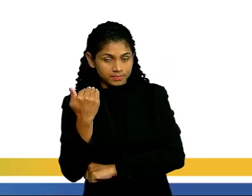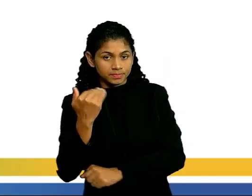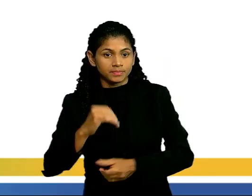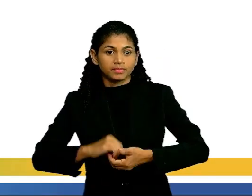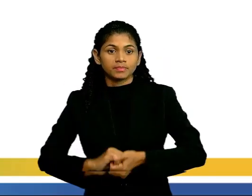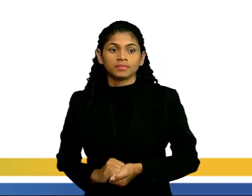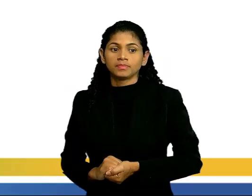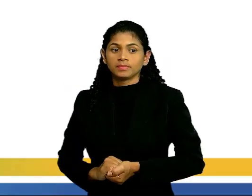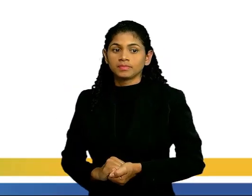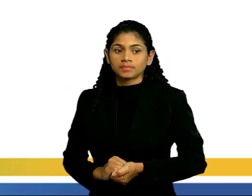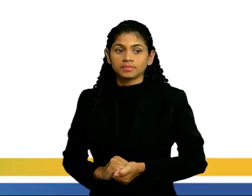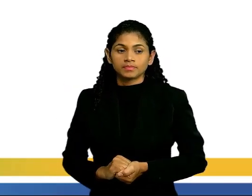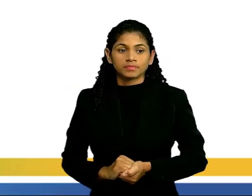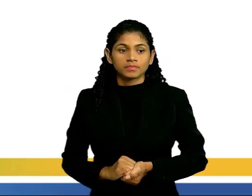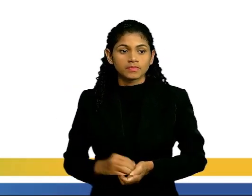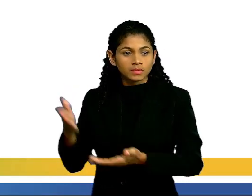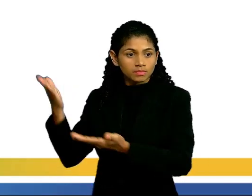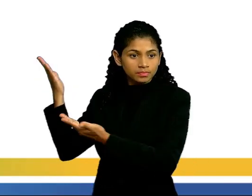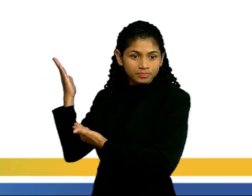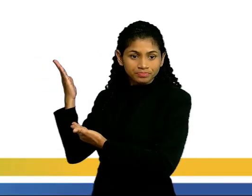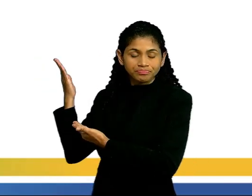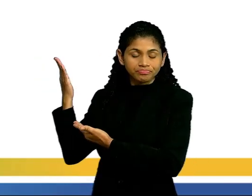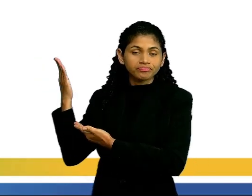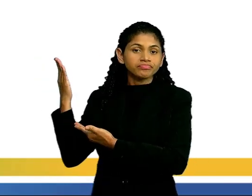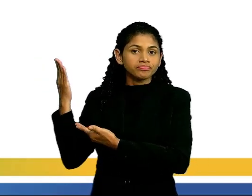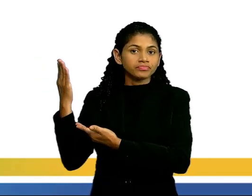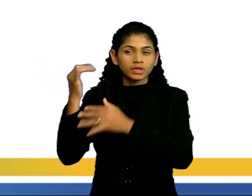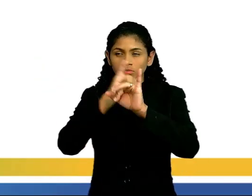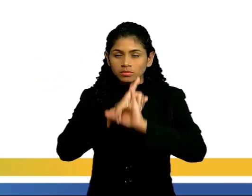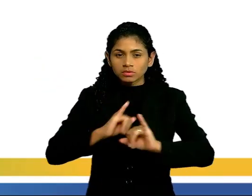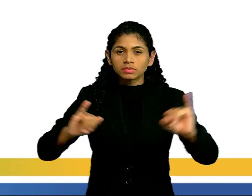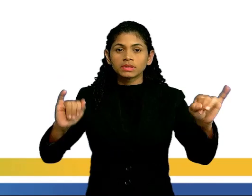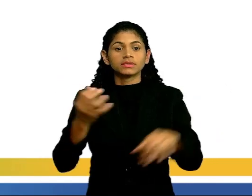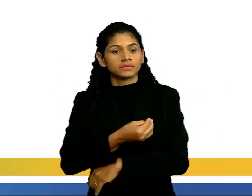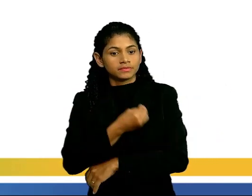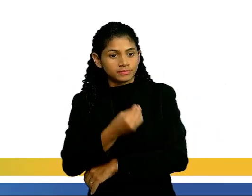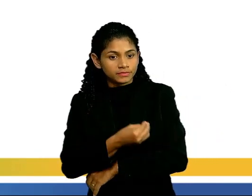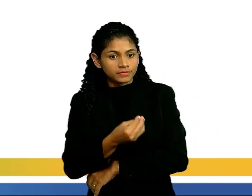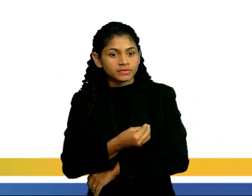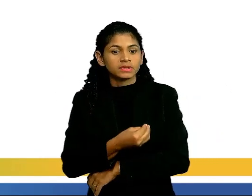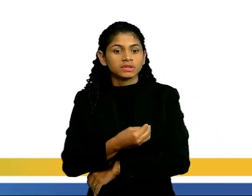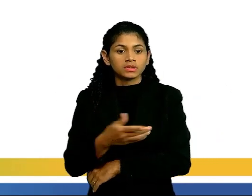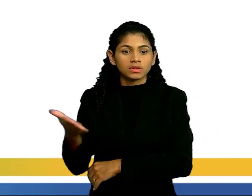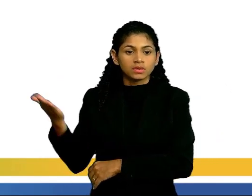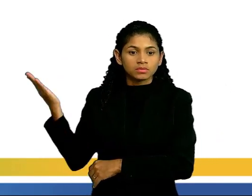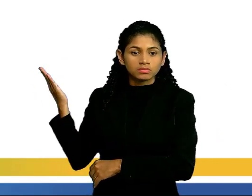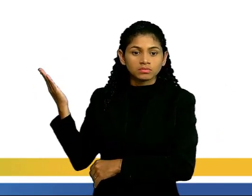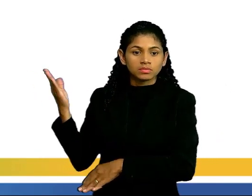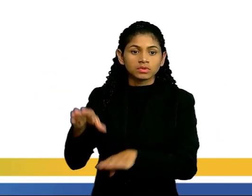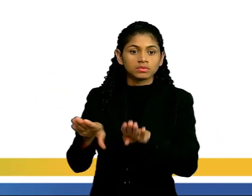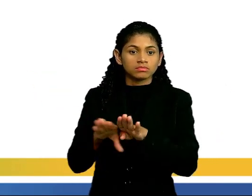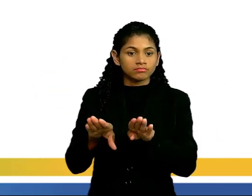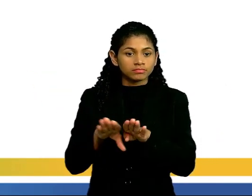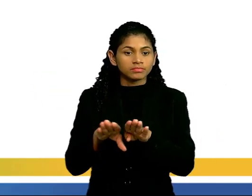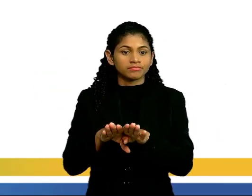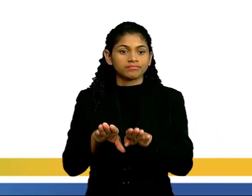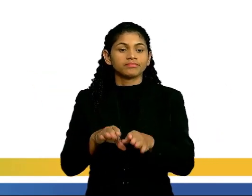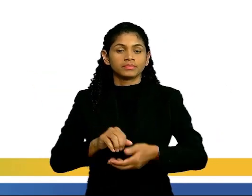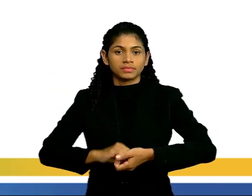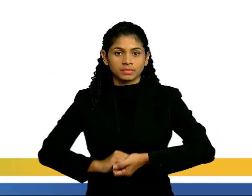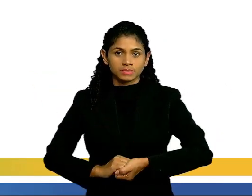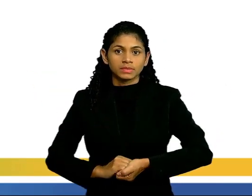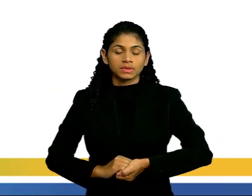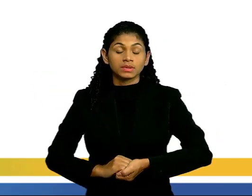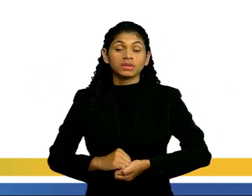Então, Casa de Alvenaria foi publicada em vida, Provérbios também, e Pedaços da Fome também